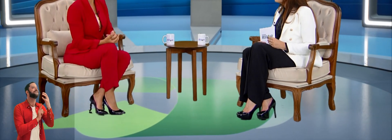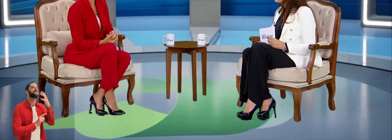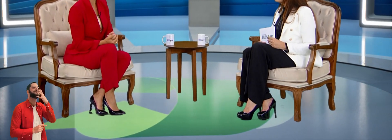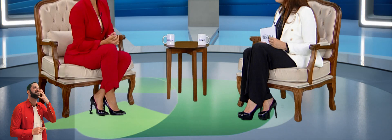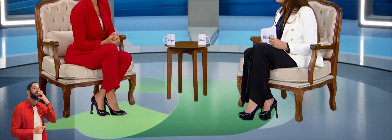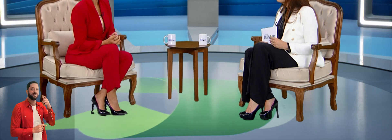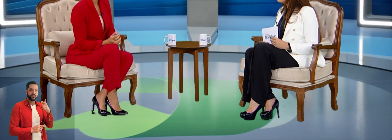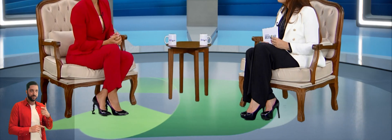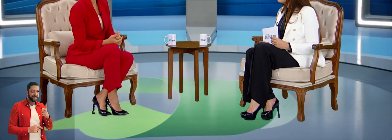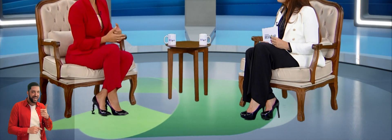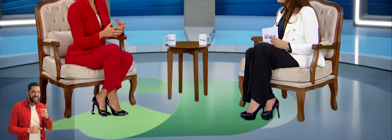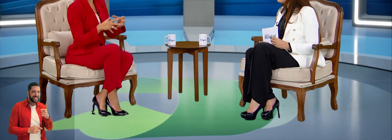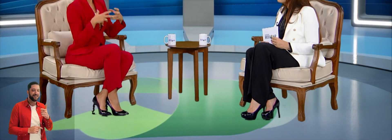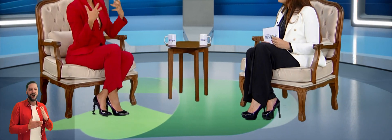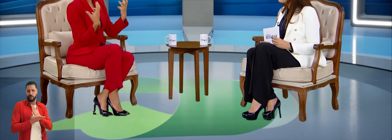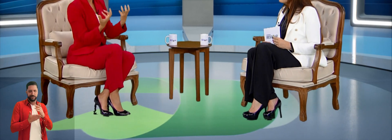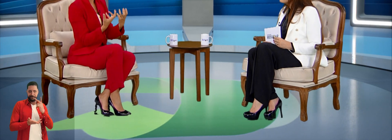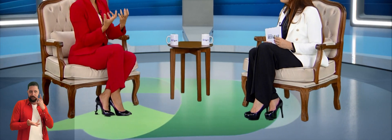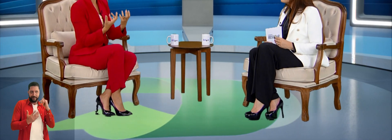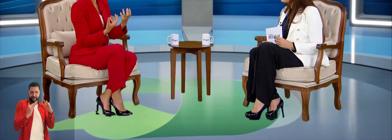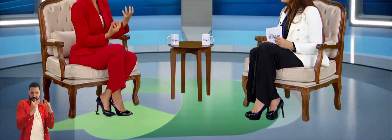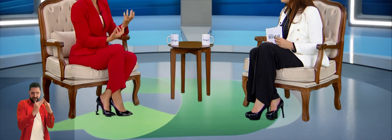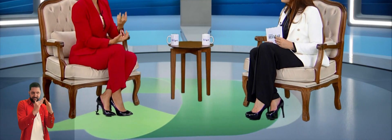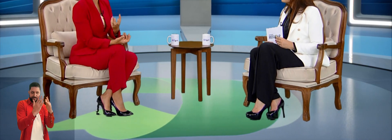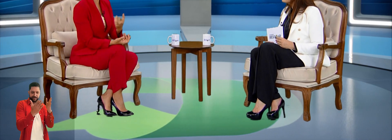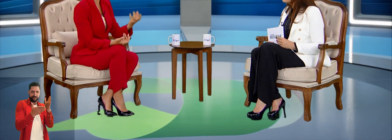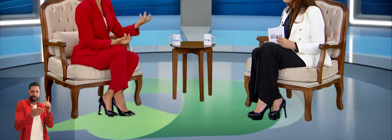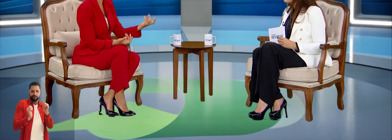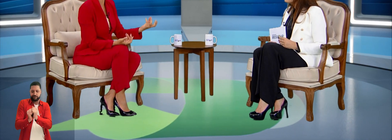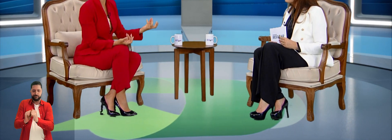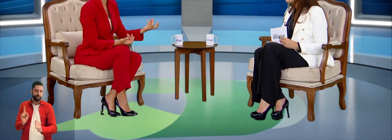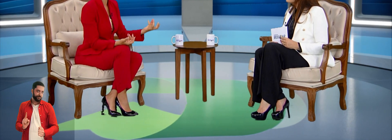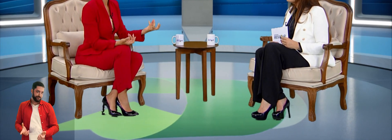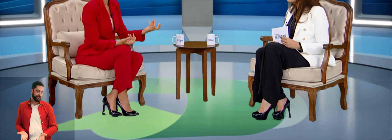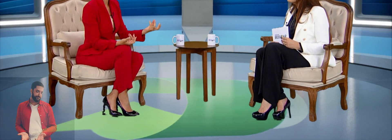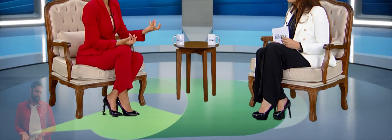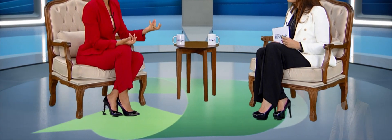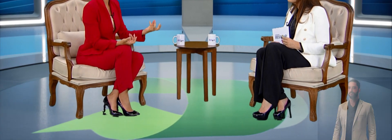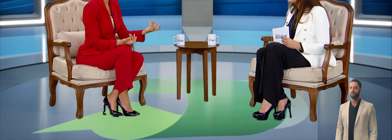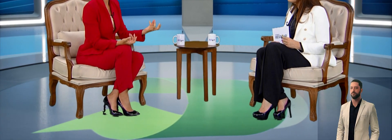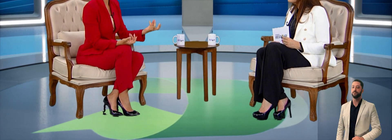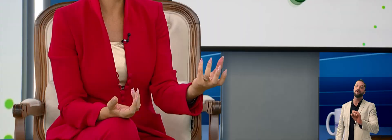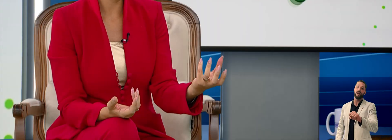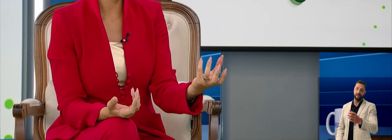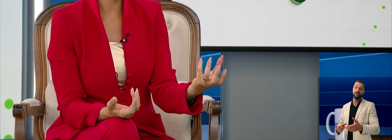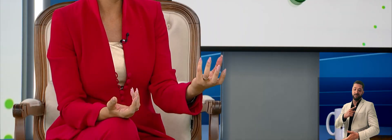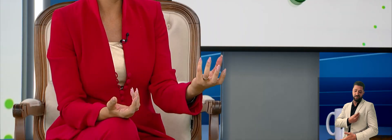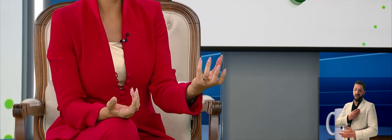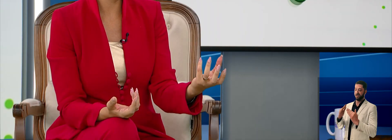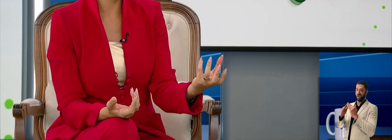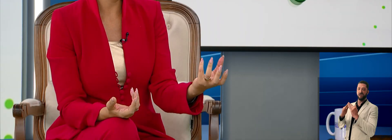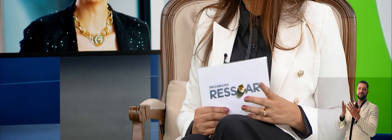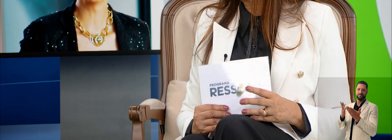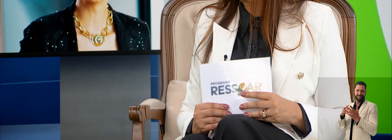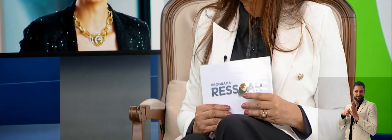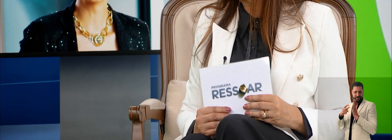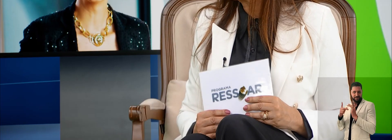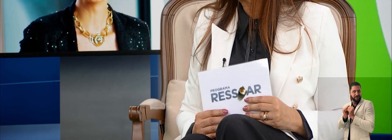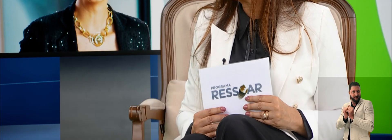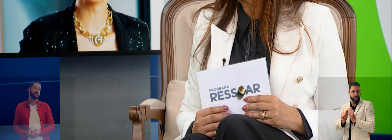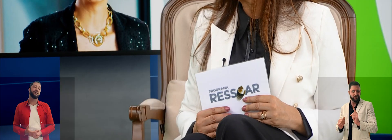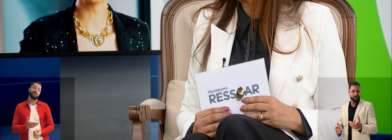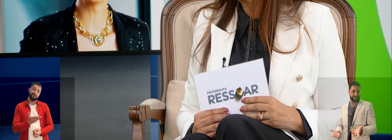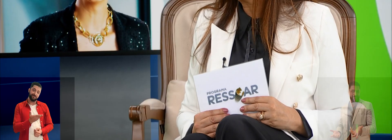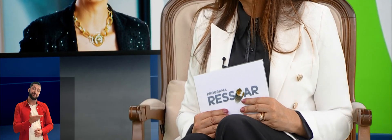para se inspirar, ela não teve aquela figura, porque tem pai que é presente, mas não é. É. Tá em casa não significa